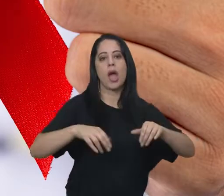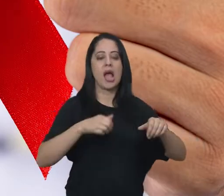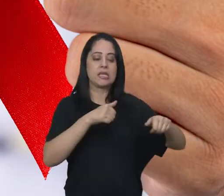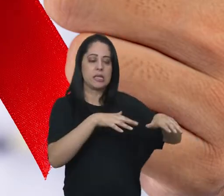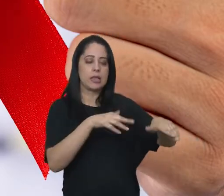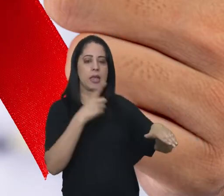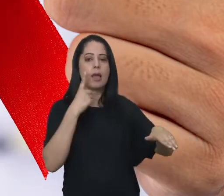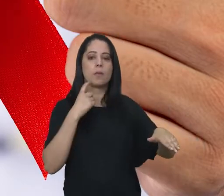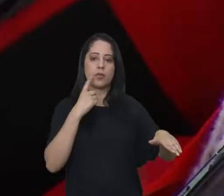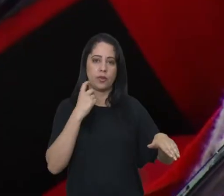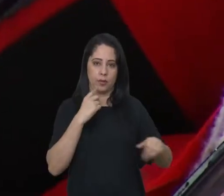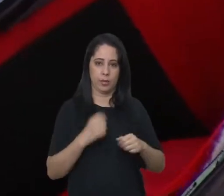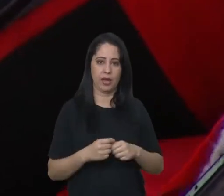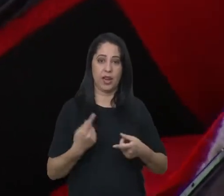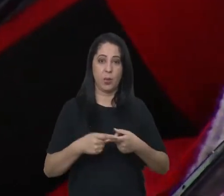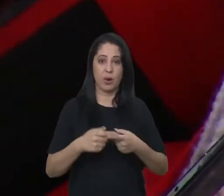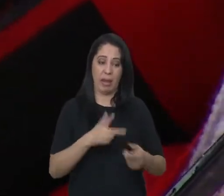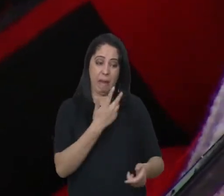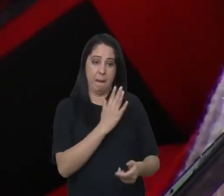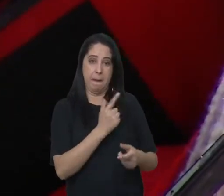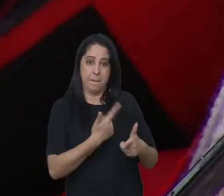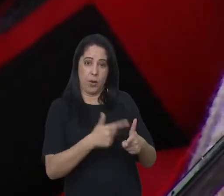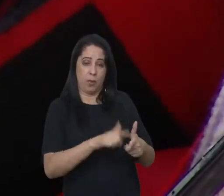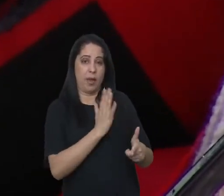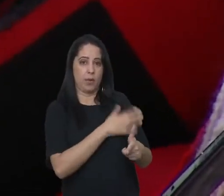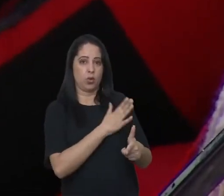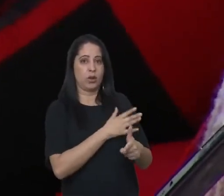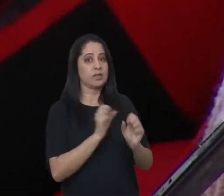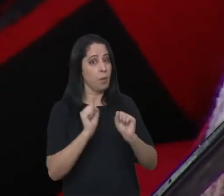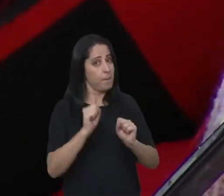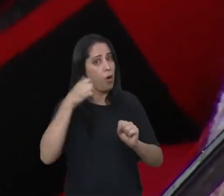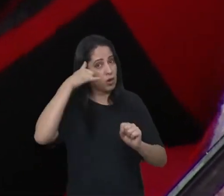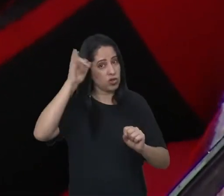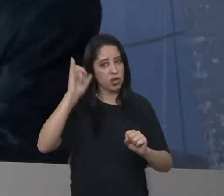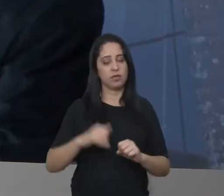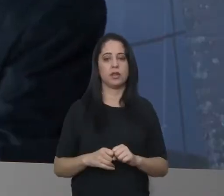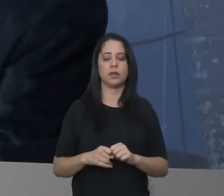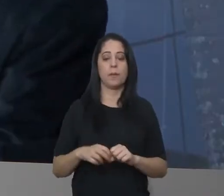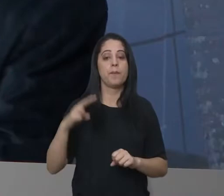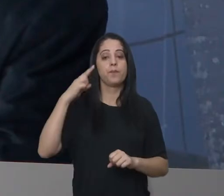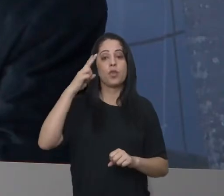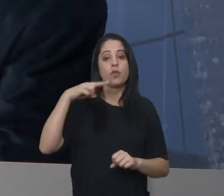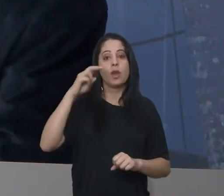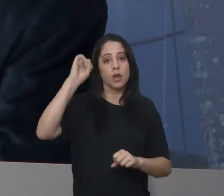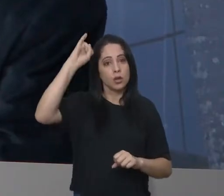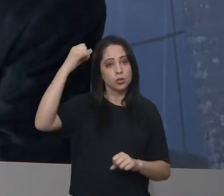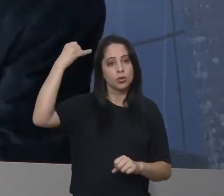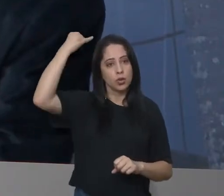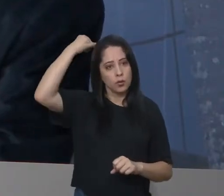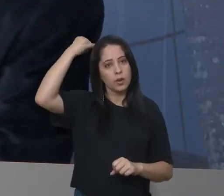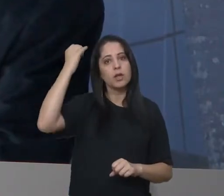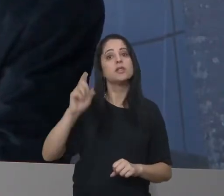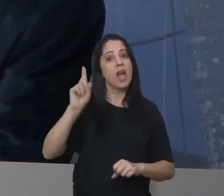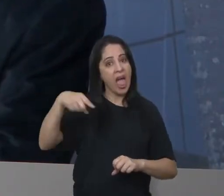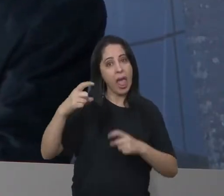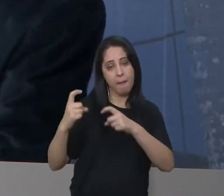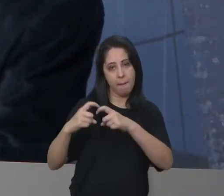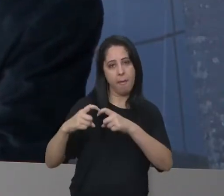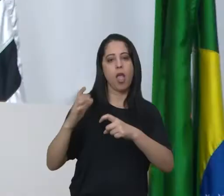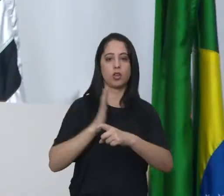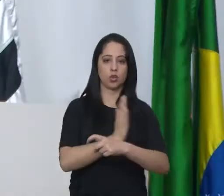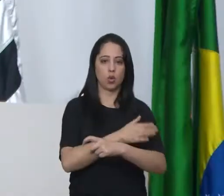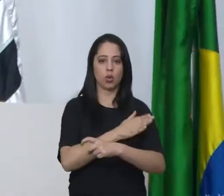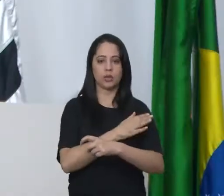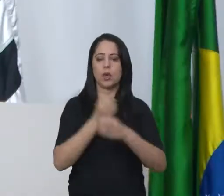campanhas de conscientização, já que problemas cardiovasculares podem ser evitados. O vereador Dr. José Cláudio, que também é